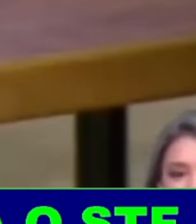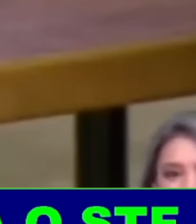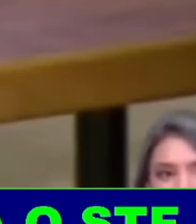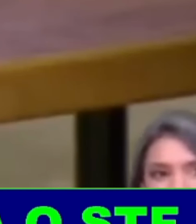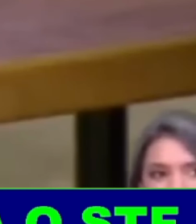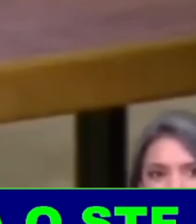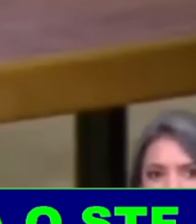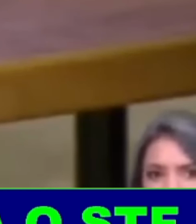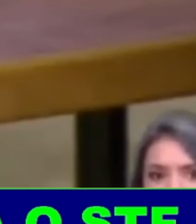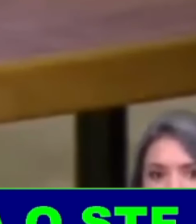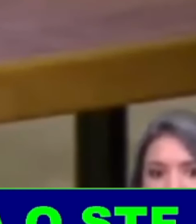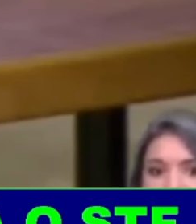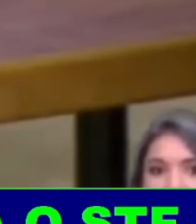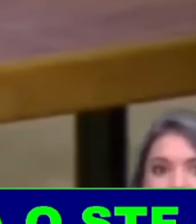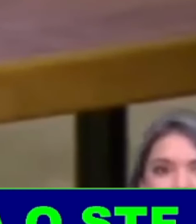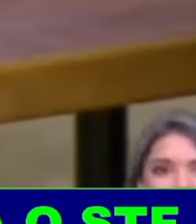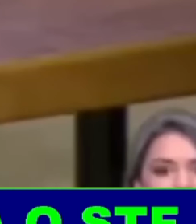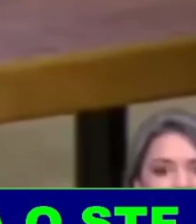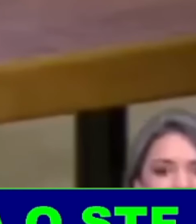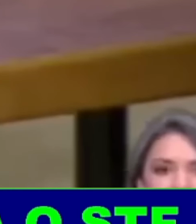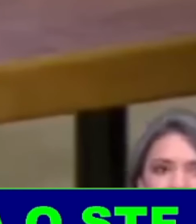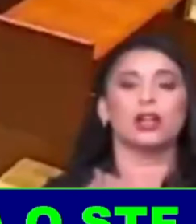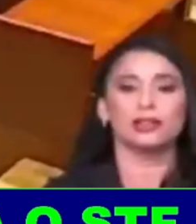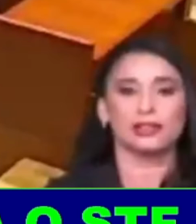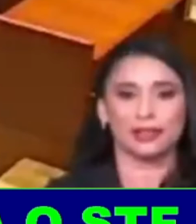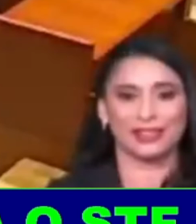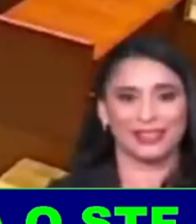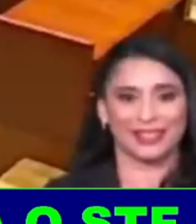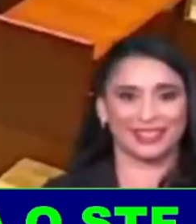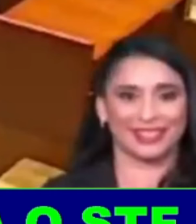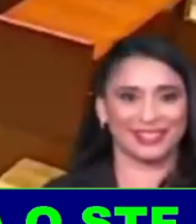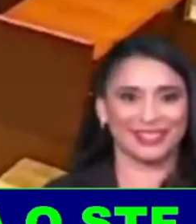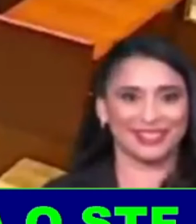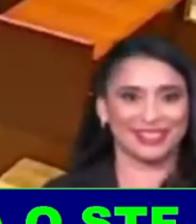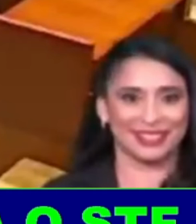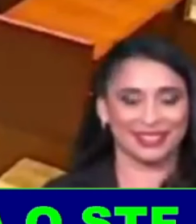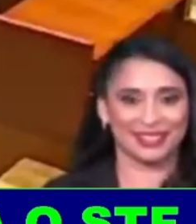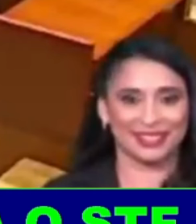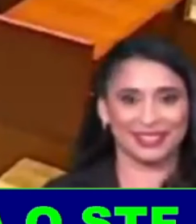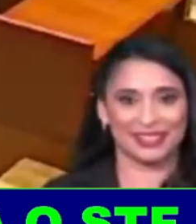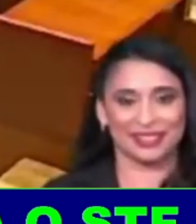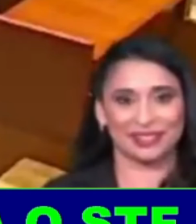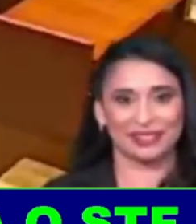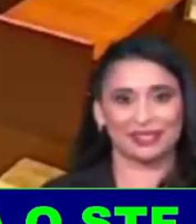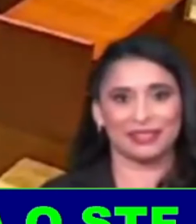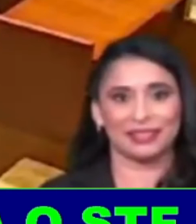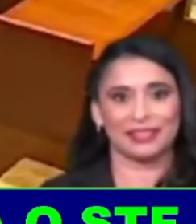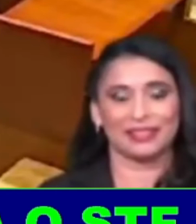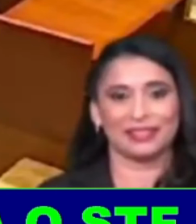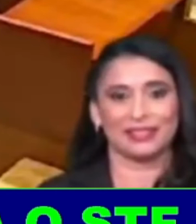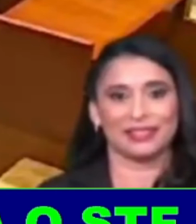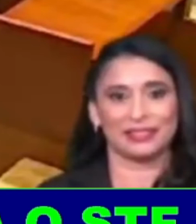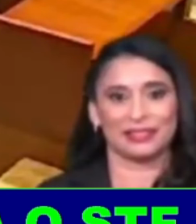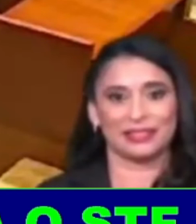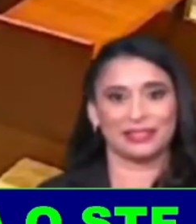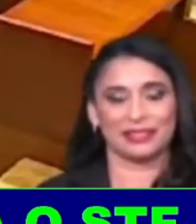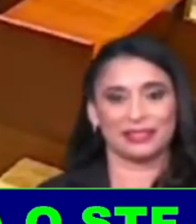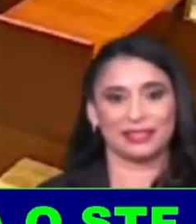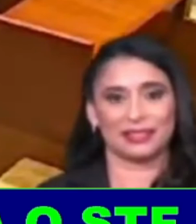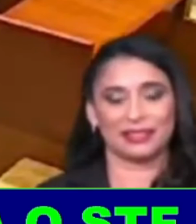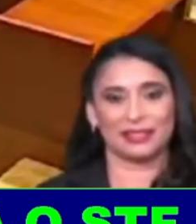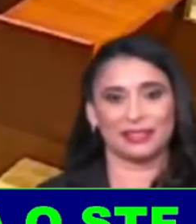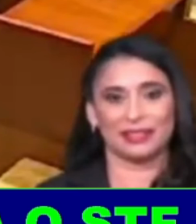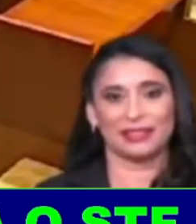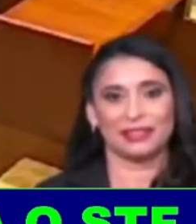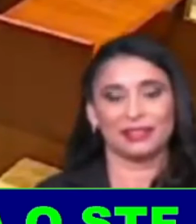Federal, nenhuma arma ou objeto relevante foi encontrado com ele. Então, pessoal, em voto contra a condenação de réu do 8 do 1, Marques e Mendonça citam